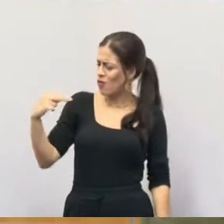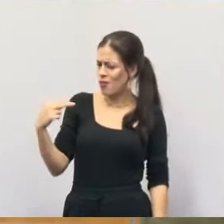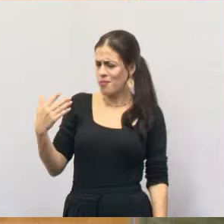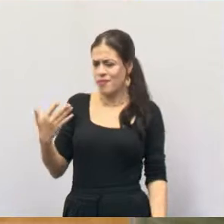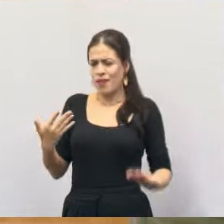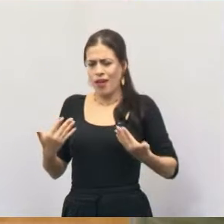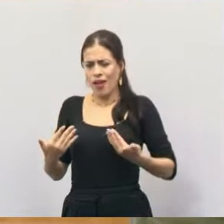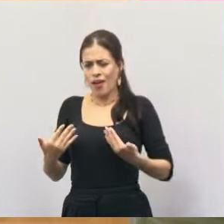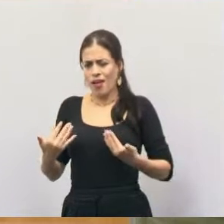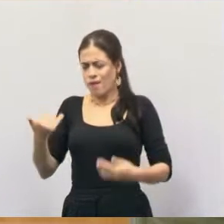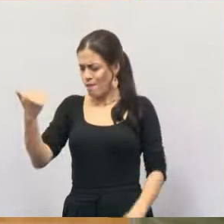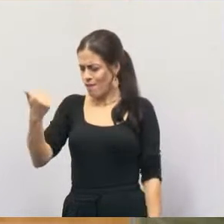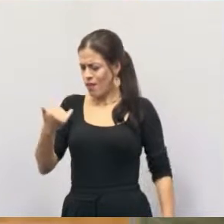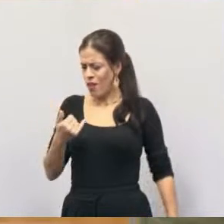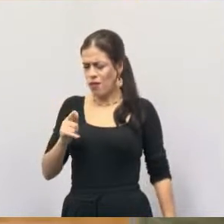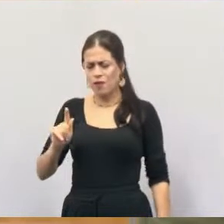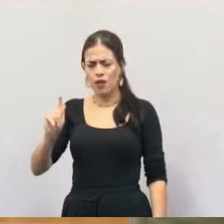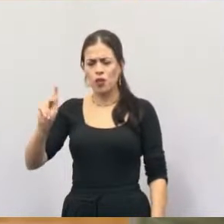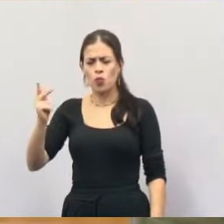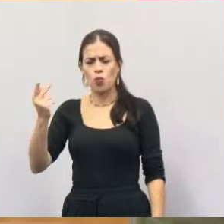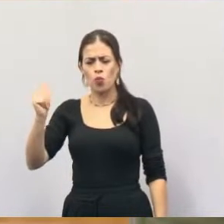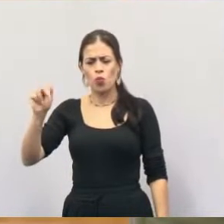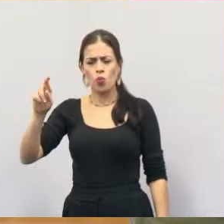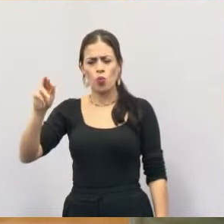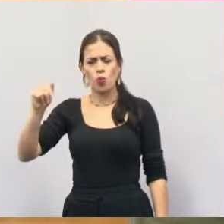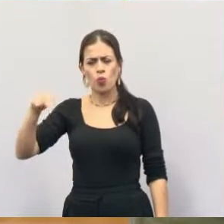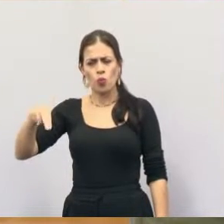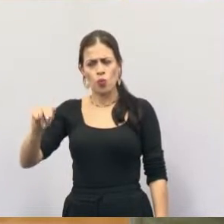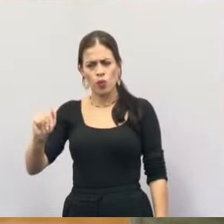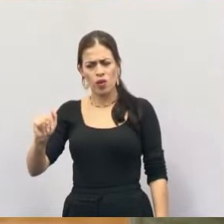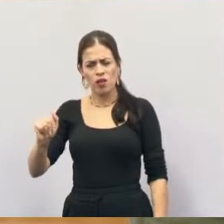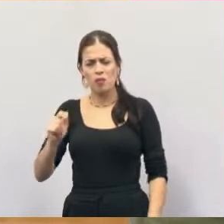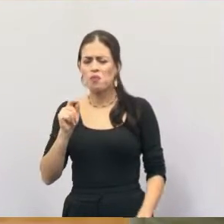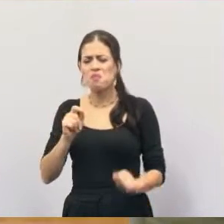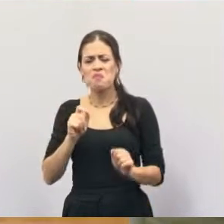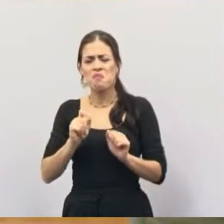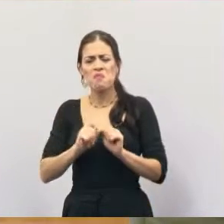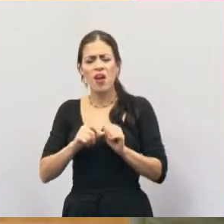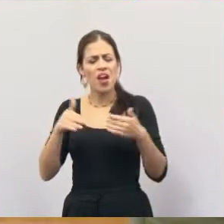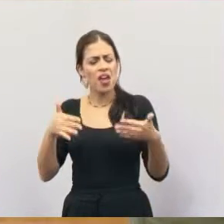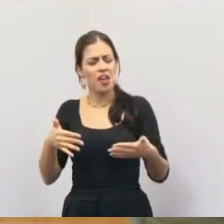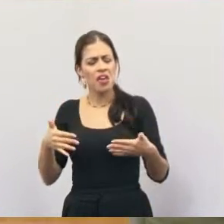falavam: Guarana, o que você está fazendo?